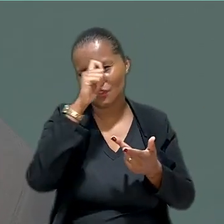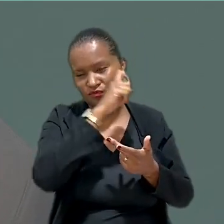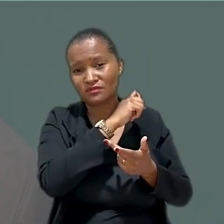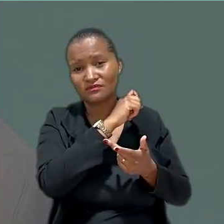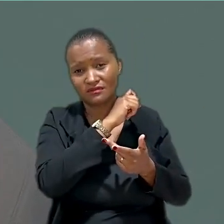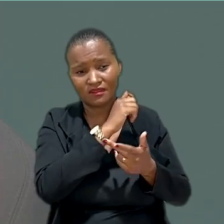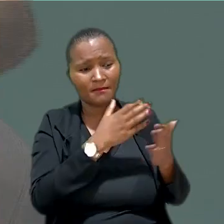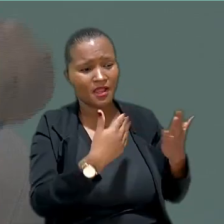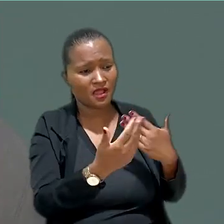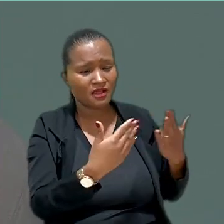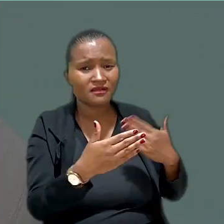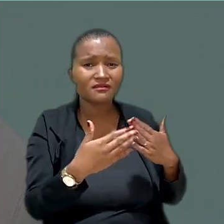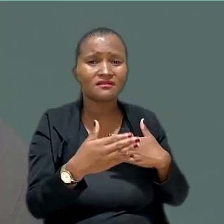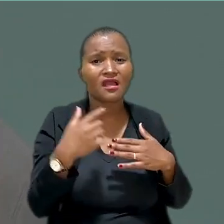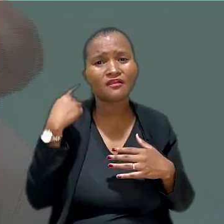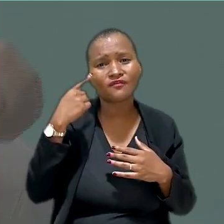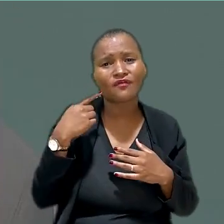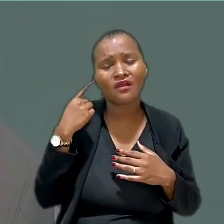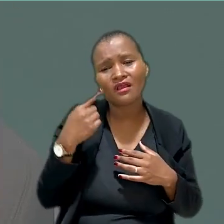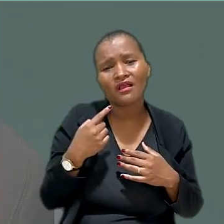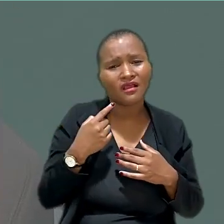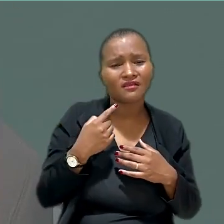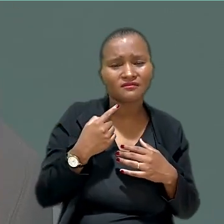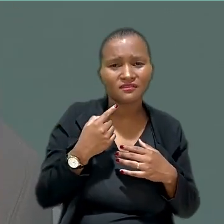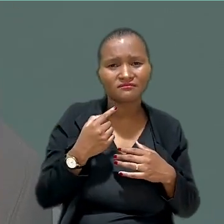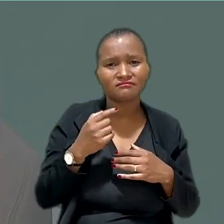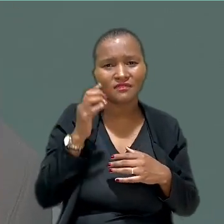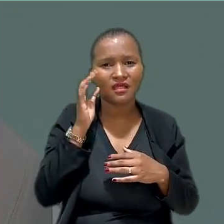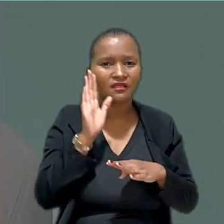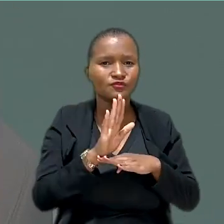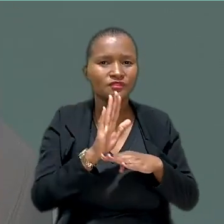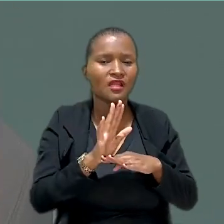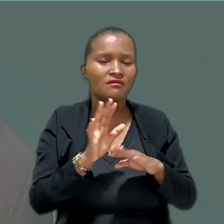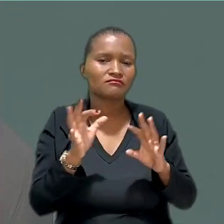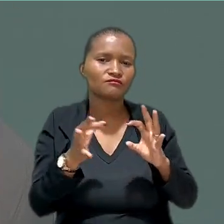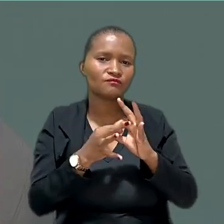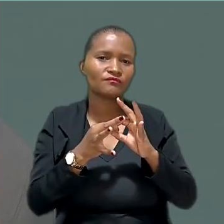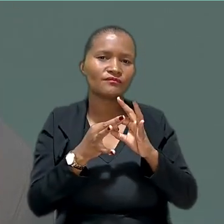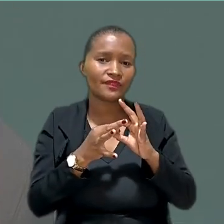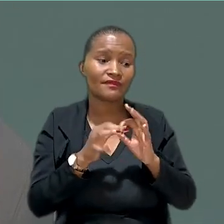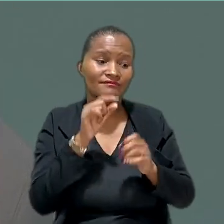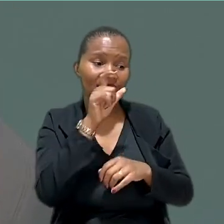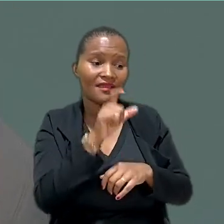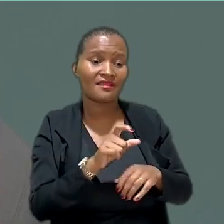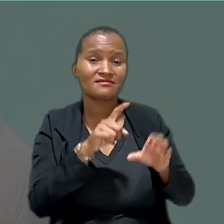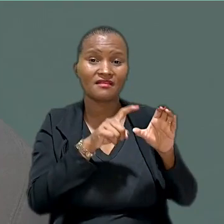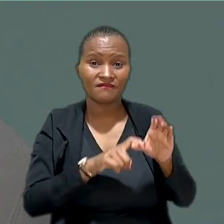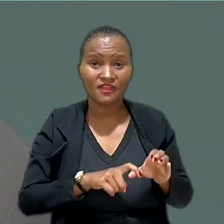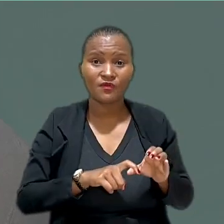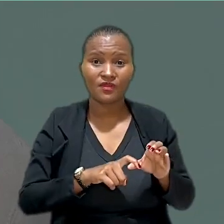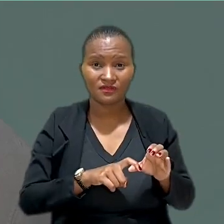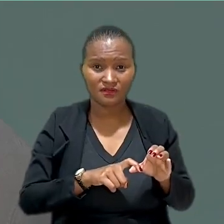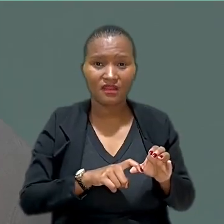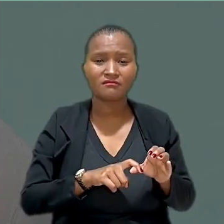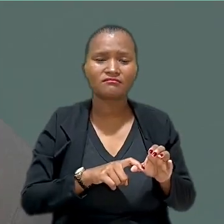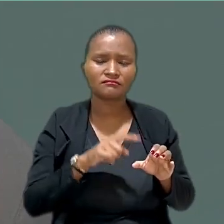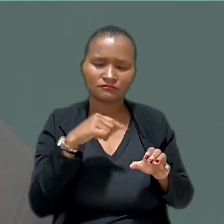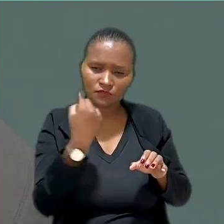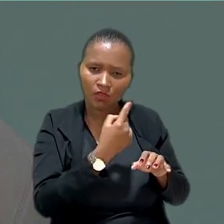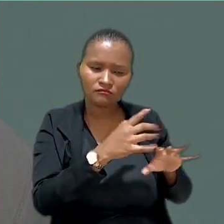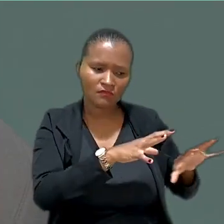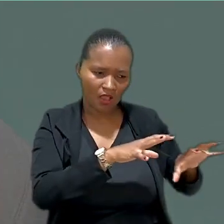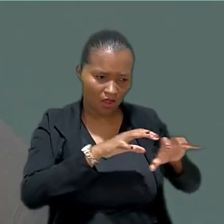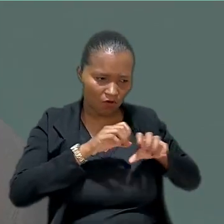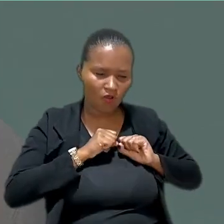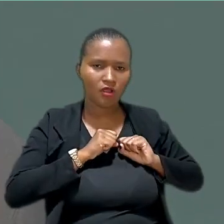a interlocução direta entre os advogados na solução da conciliação. Então, esse devedor, nós temos assim, digamos, um